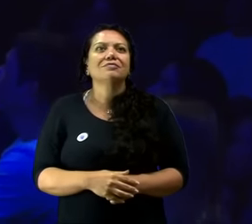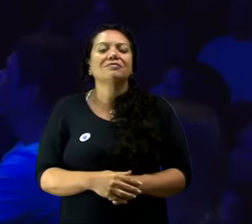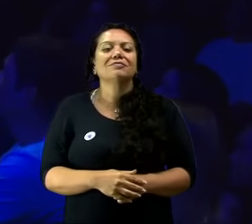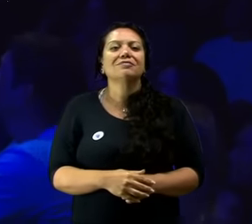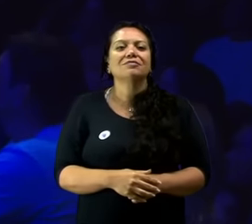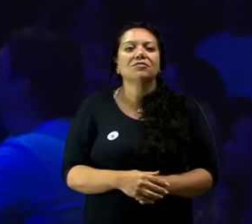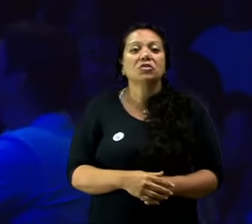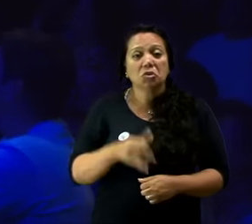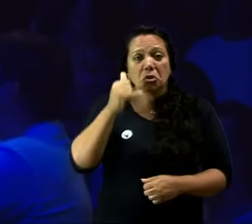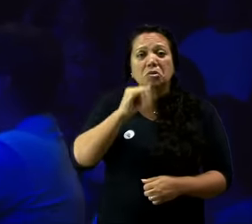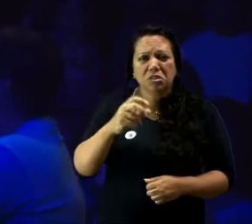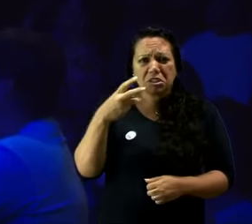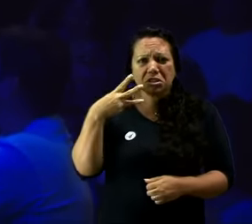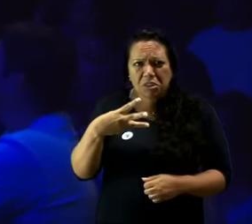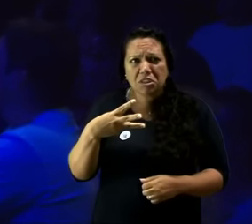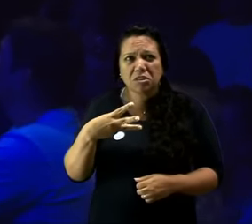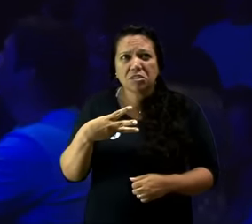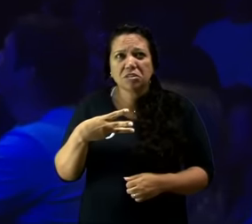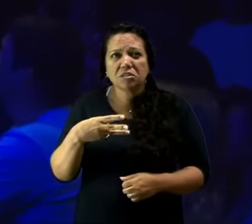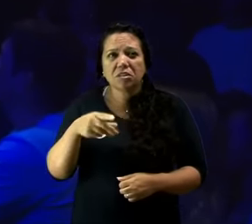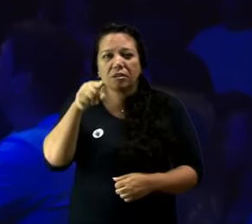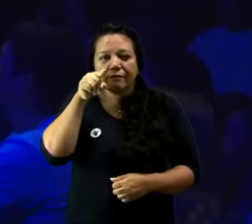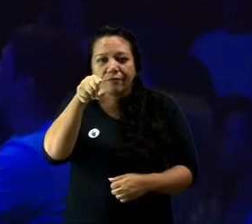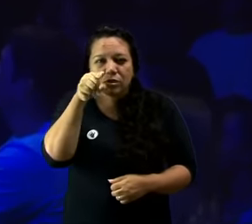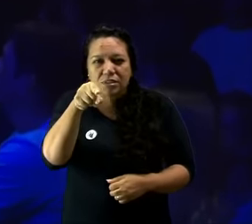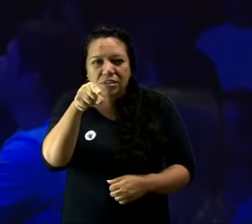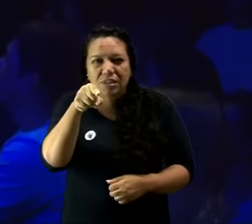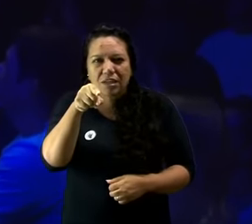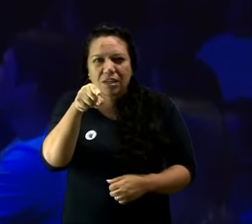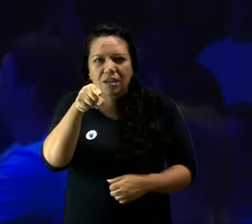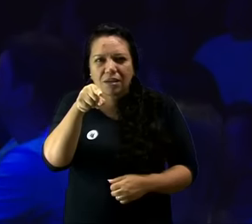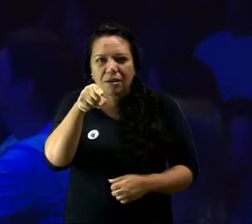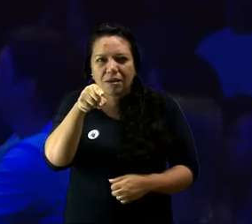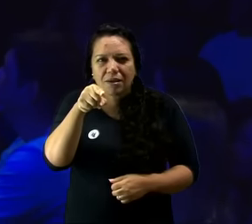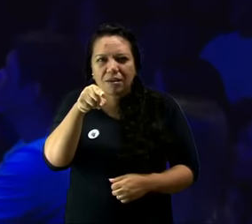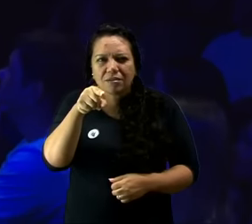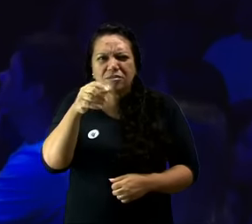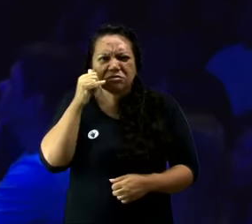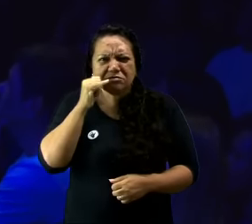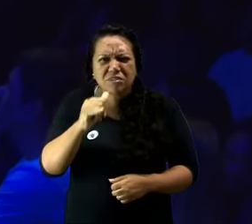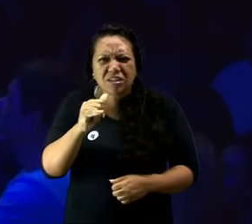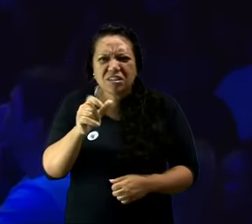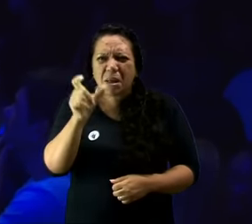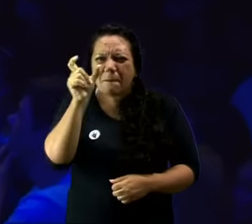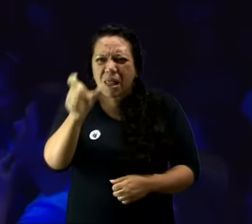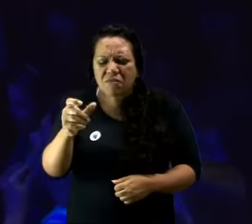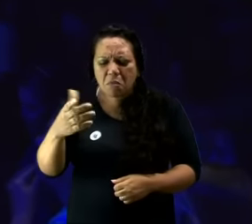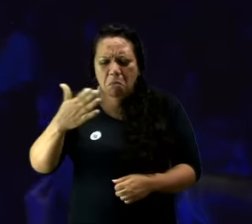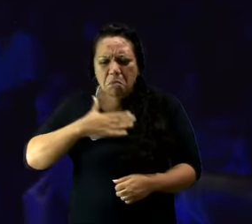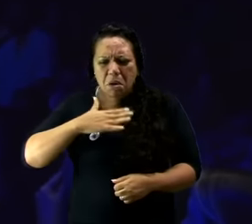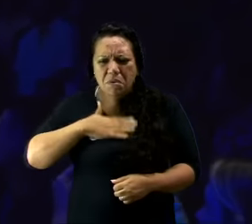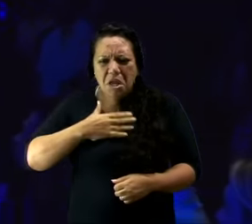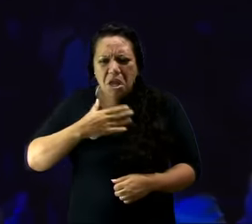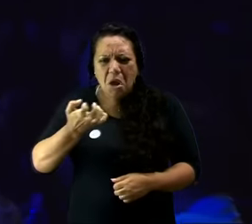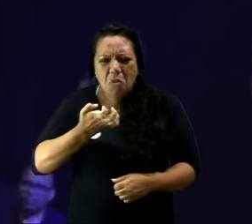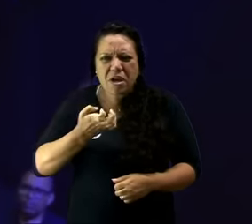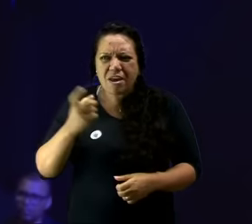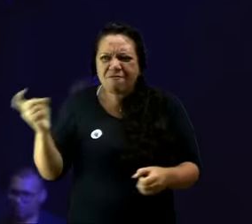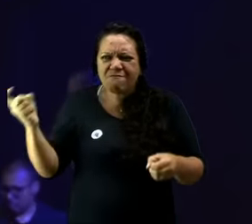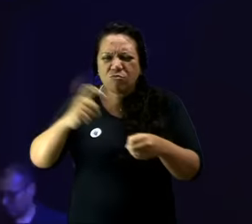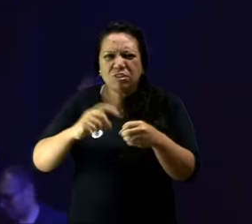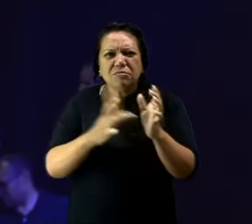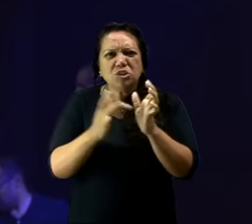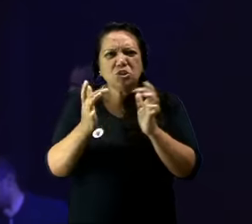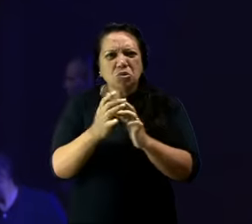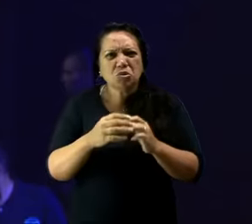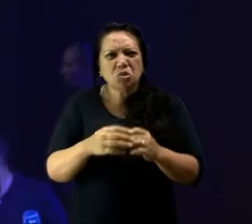disser três, você que está aqui, e você diz: essa palavra foi para mim, eu quero hoje entregar minha vida a Jesus, eu quero hoje voltar para Jesus, eu quero